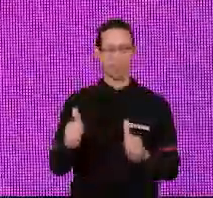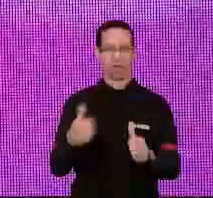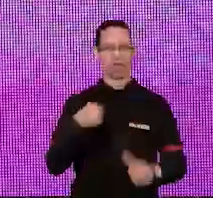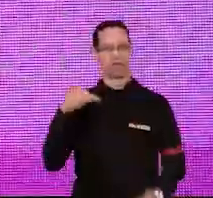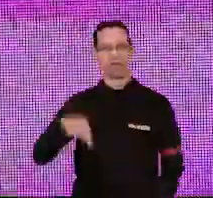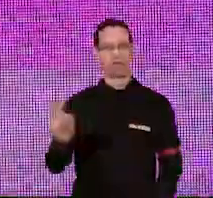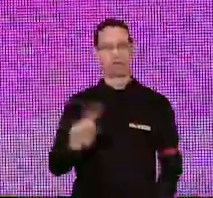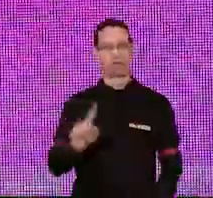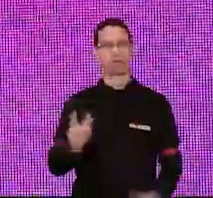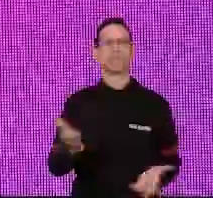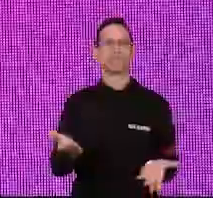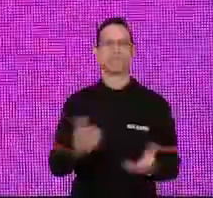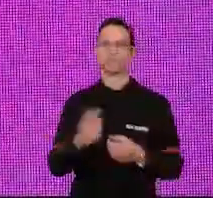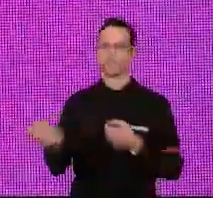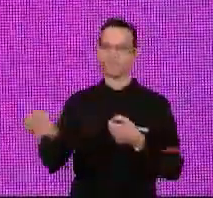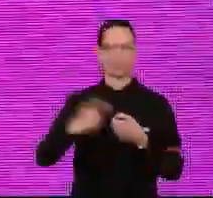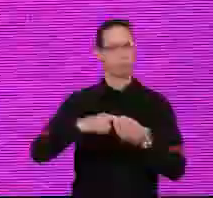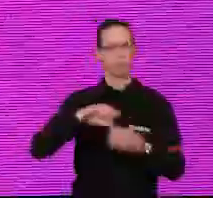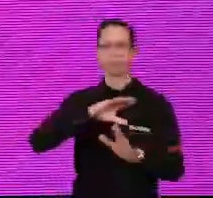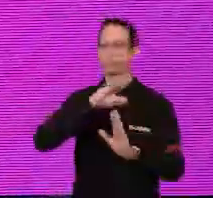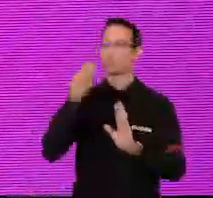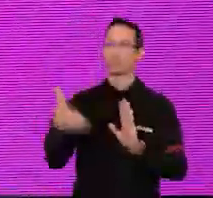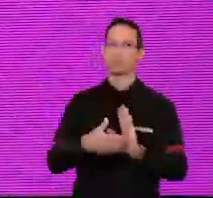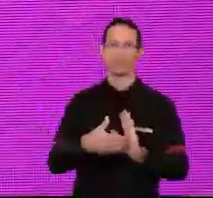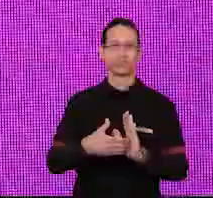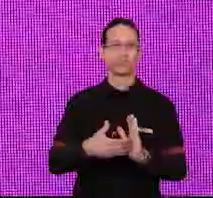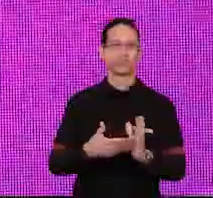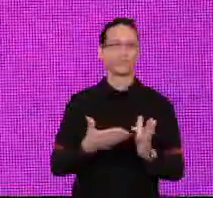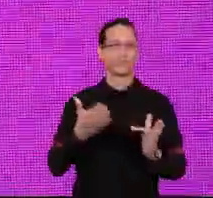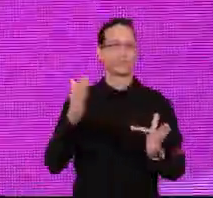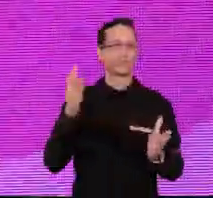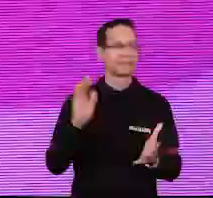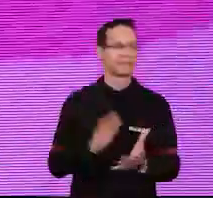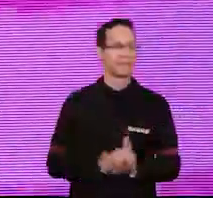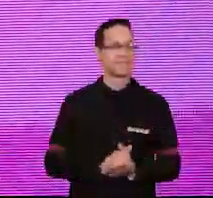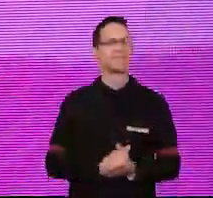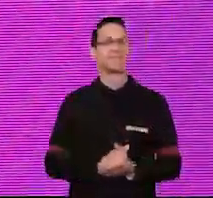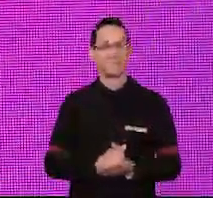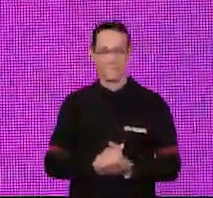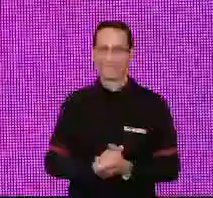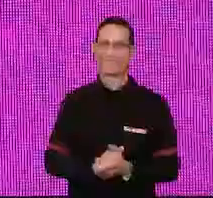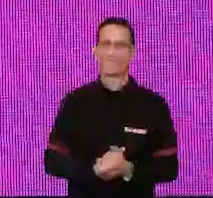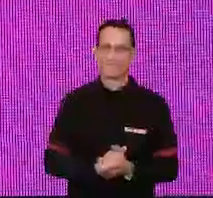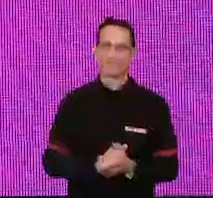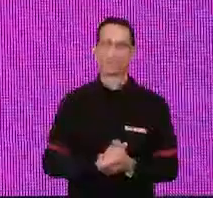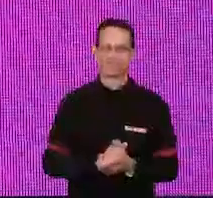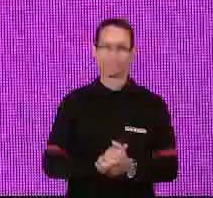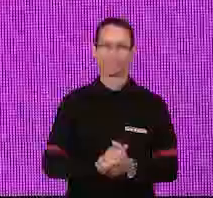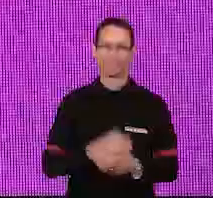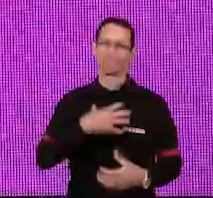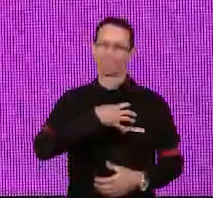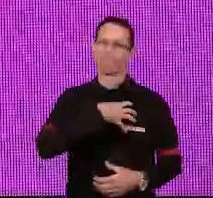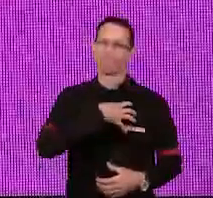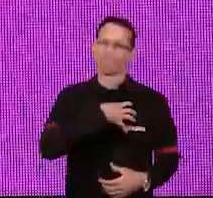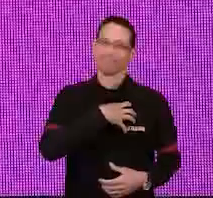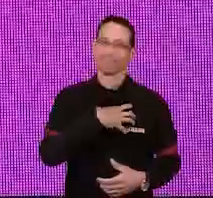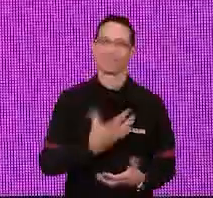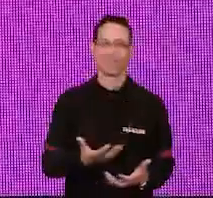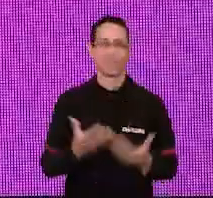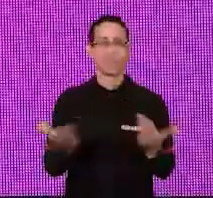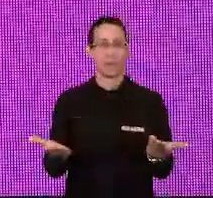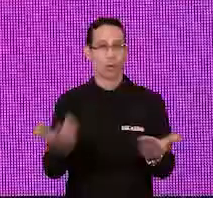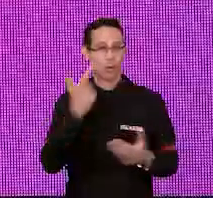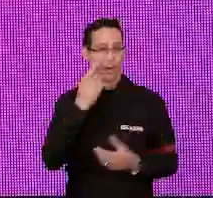ele fala, aí voltou você fala, tudo. Voltou tudo. Aí você fala, putz, é desanimador. É desanimador.